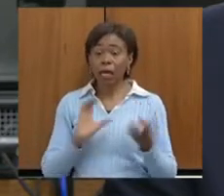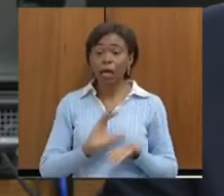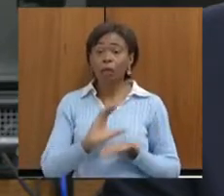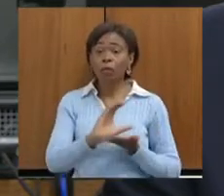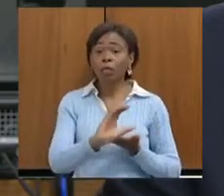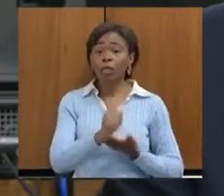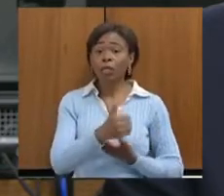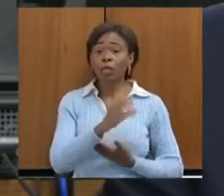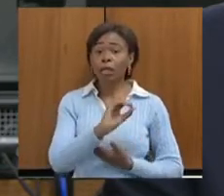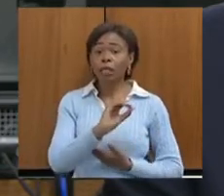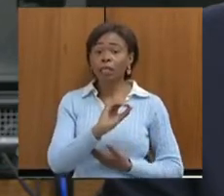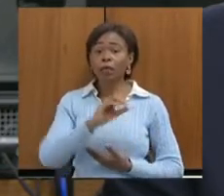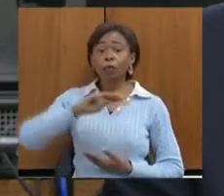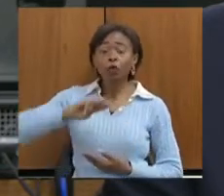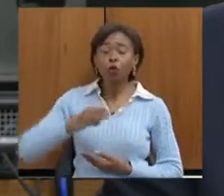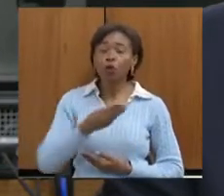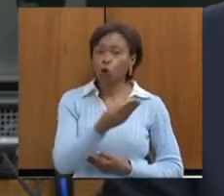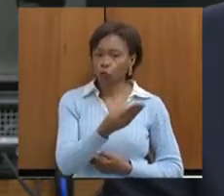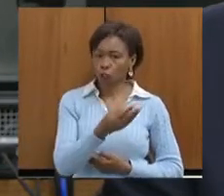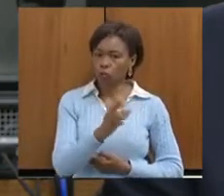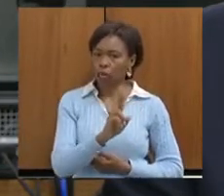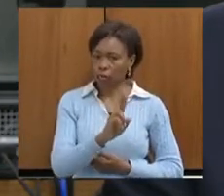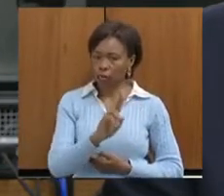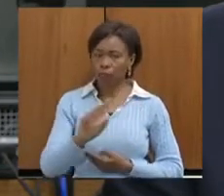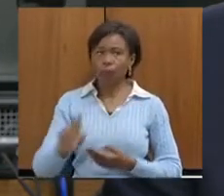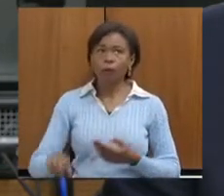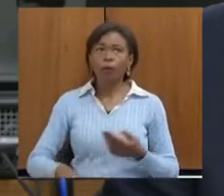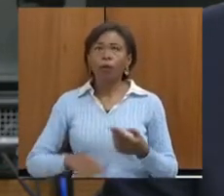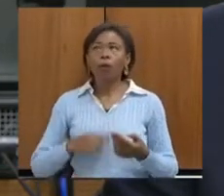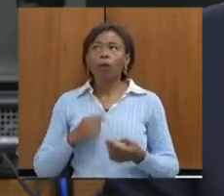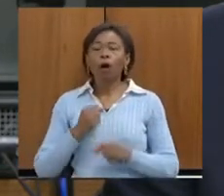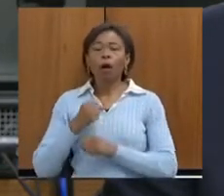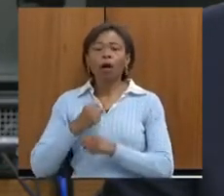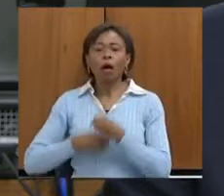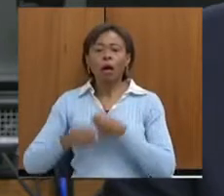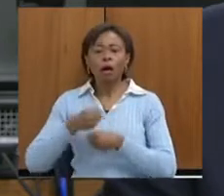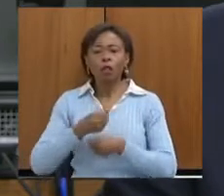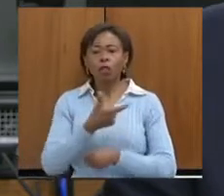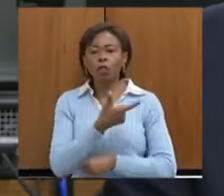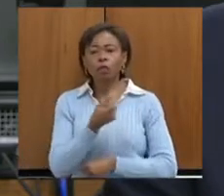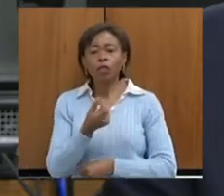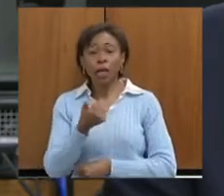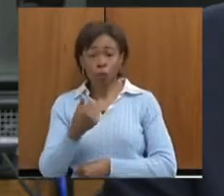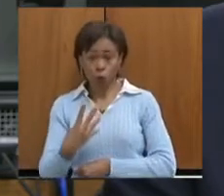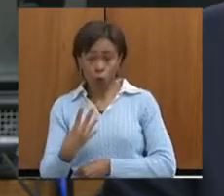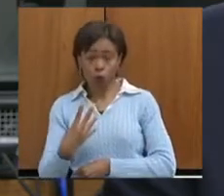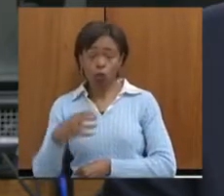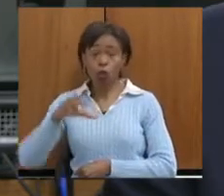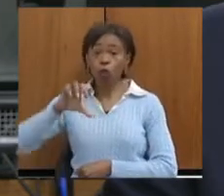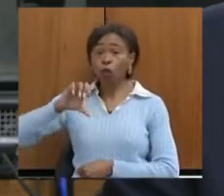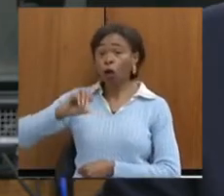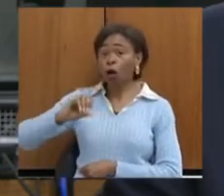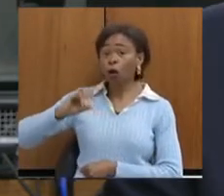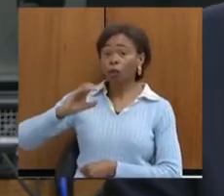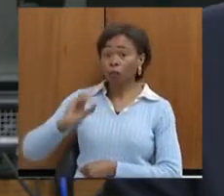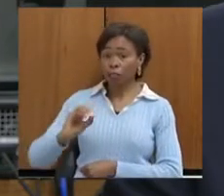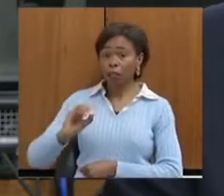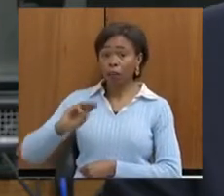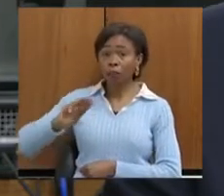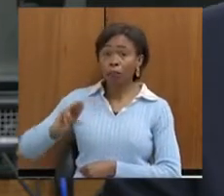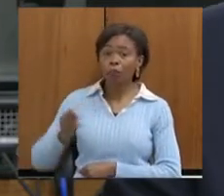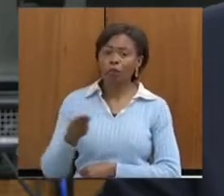título de royalties da mineração em 2014 ela tava recebendo 90 milhões de reais a título de royalties da mineração